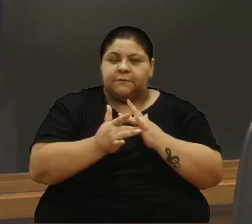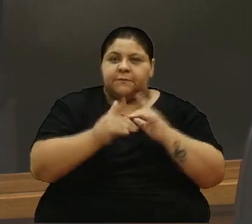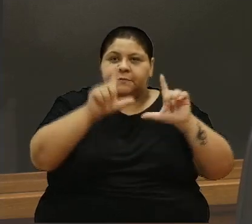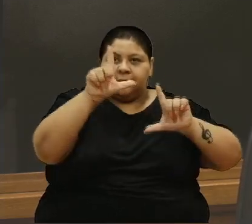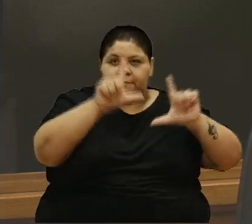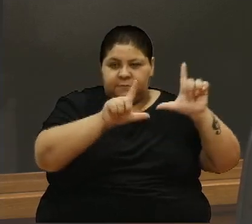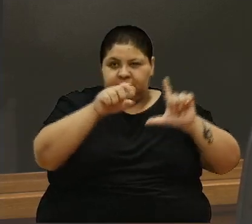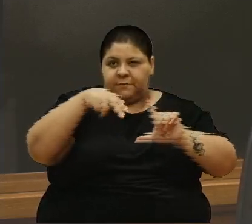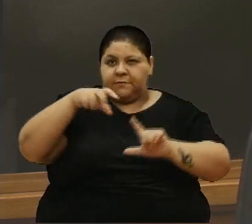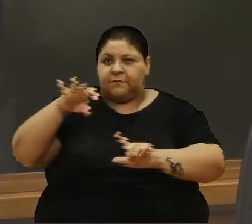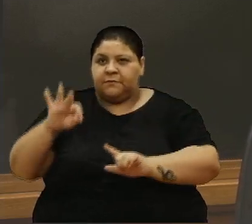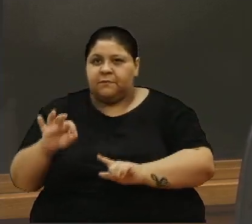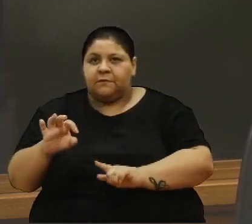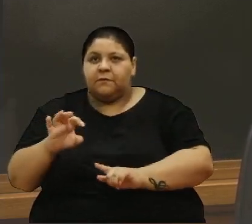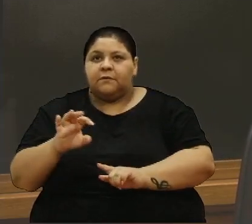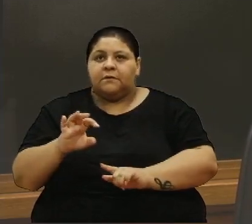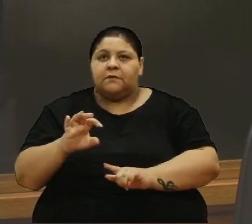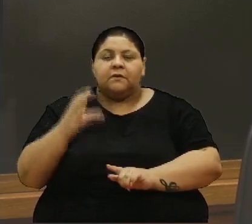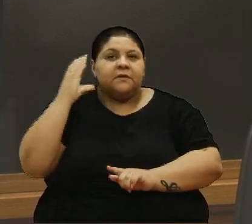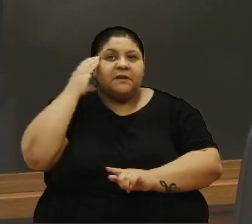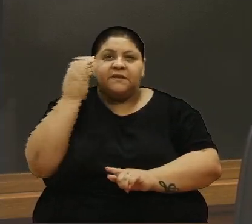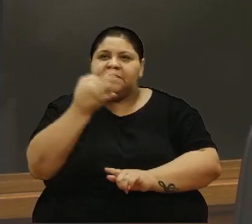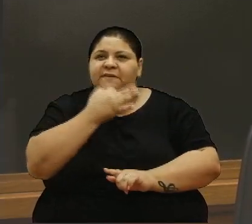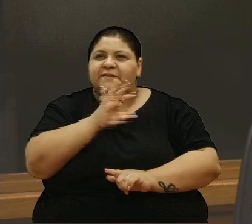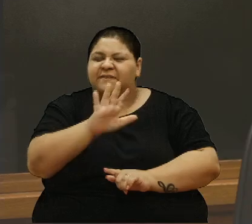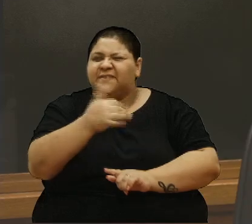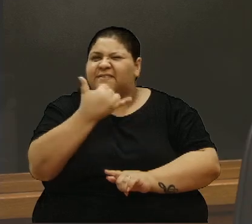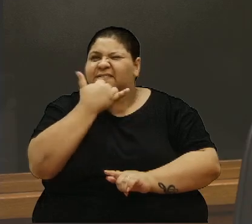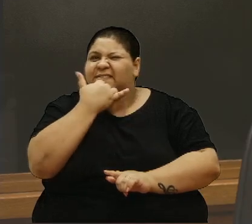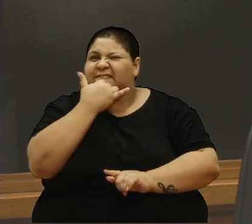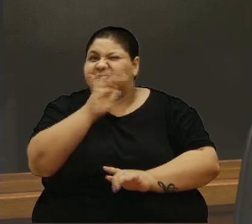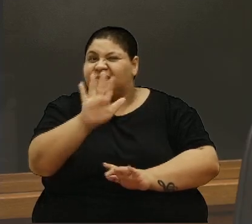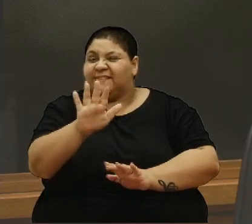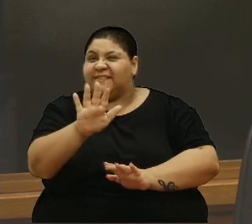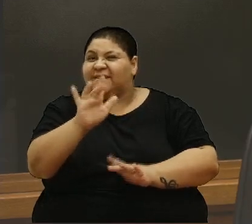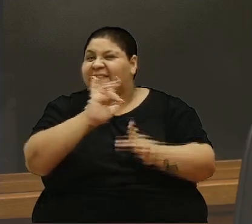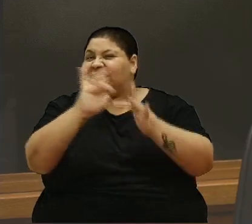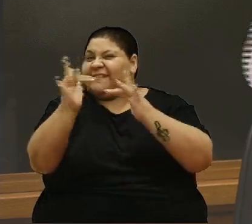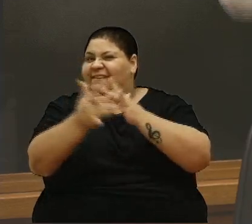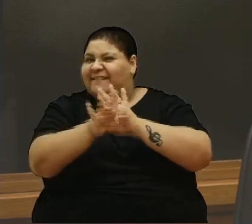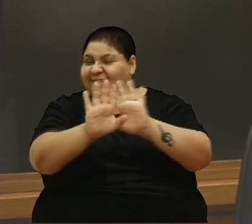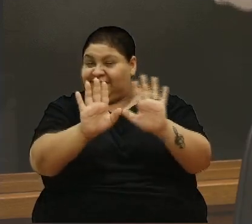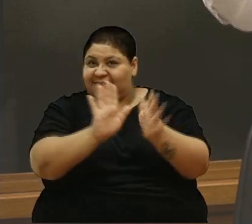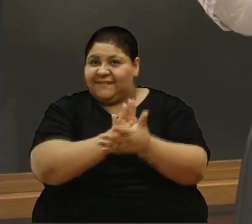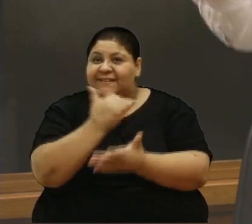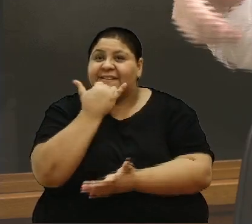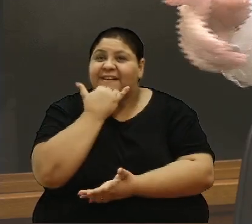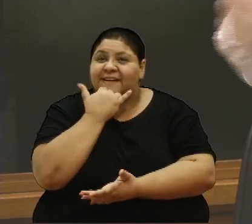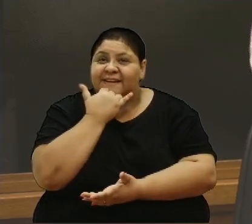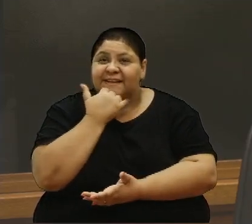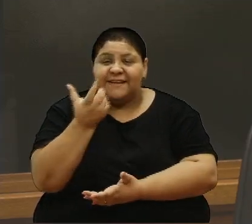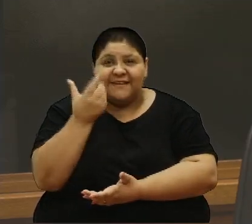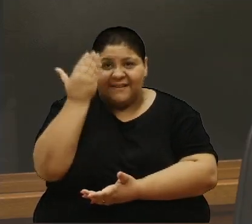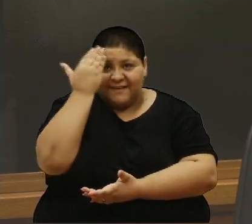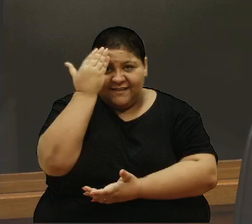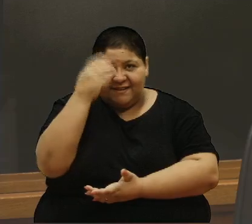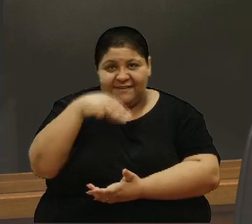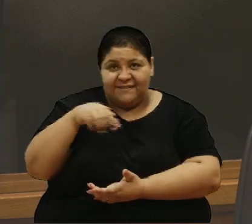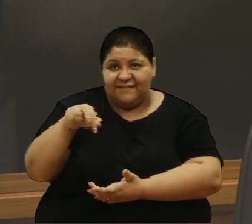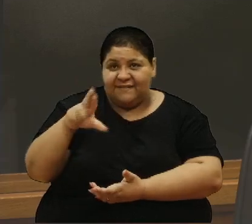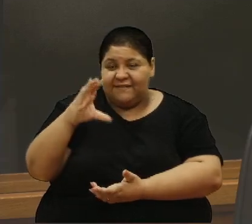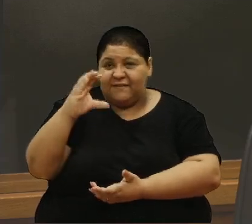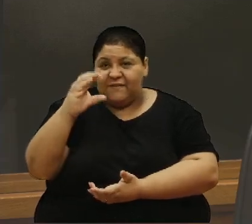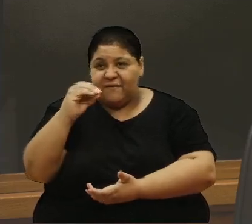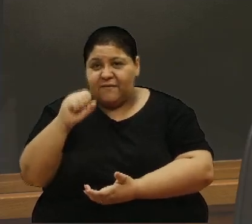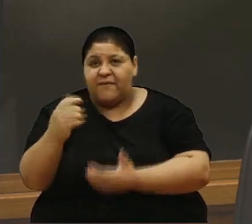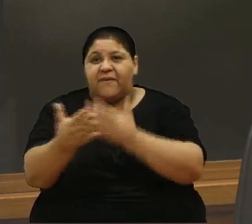pela Rádio Caxias. Rádio Caxias não, né? E também nos acompanha pelas redes sociais. Queria agradecer ao Marcos Vaz, que mandou um